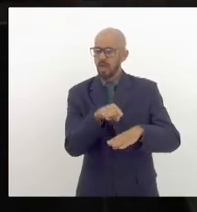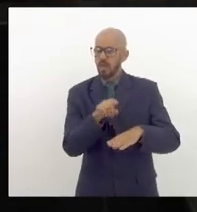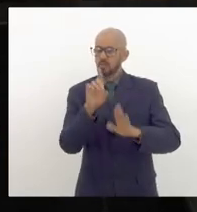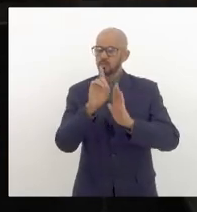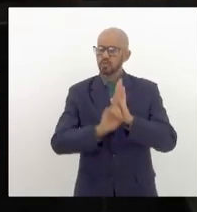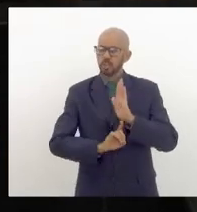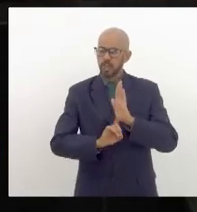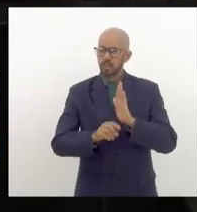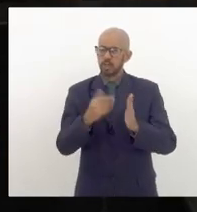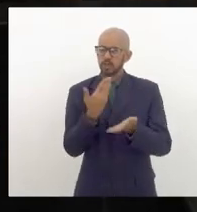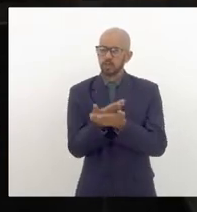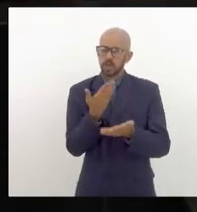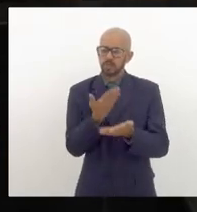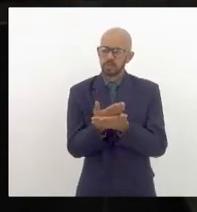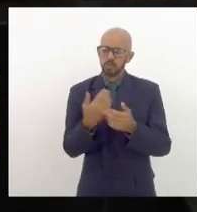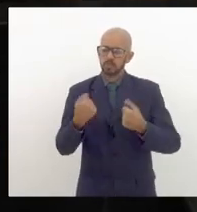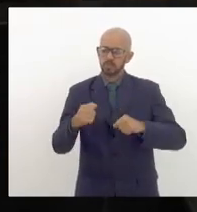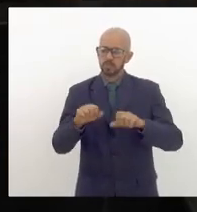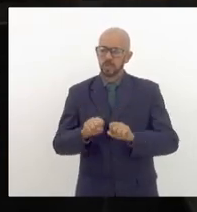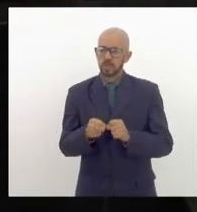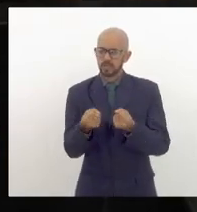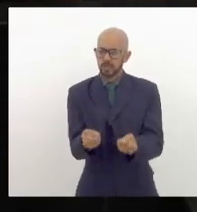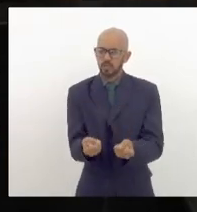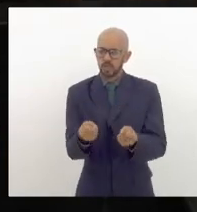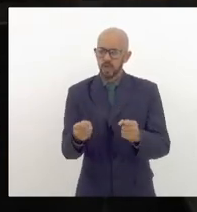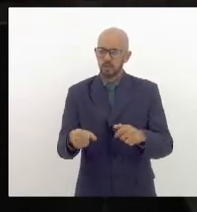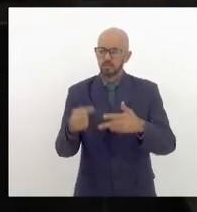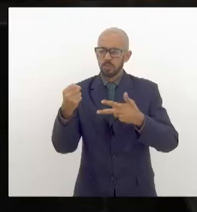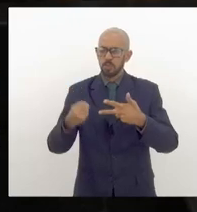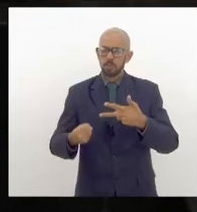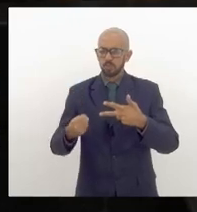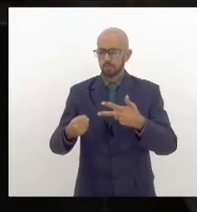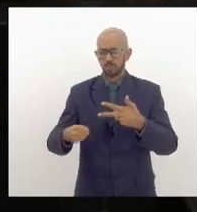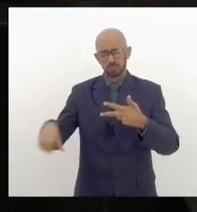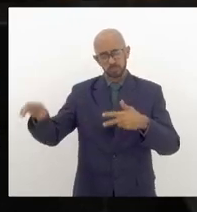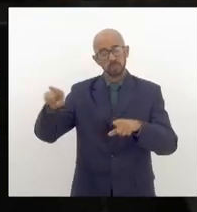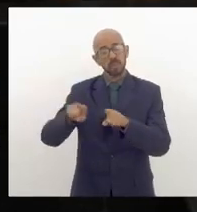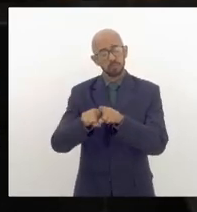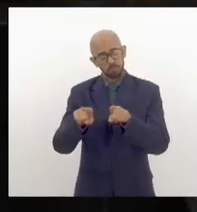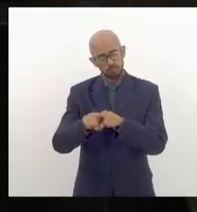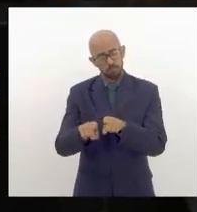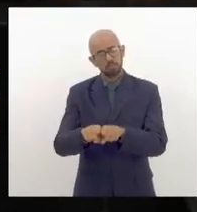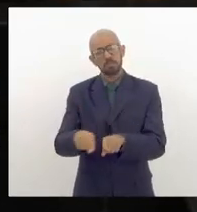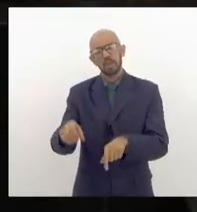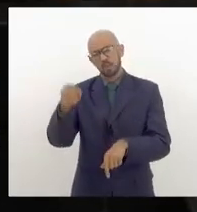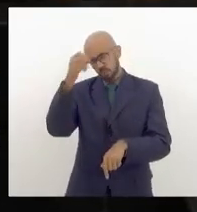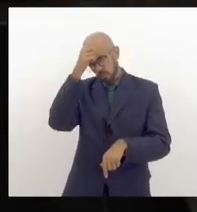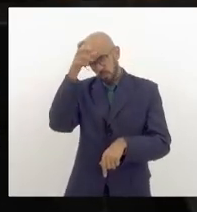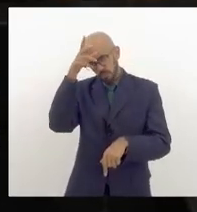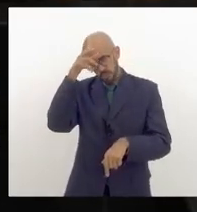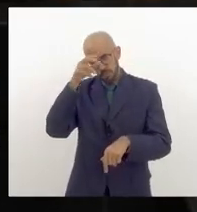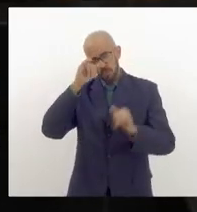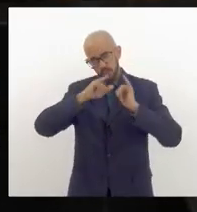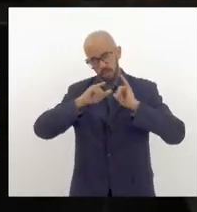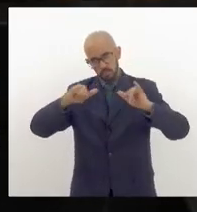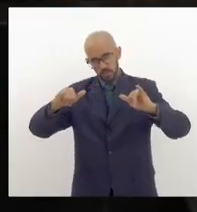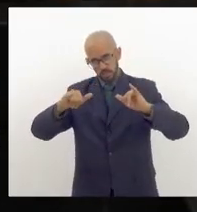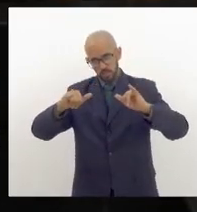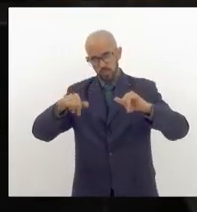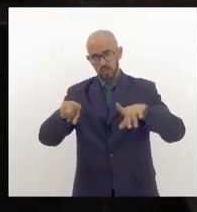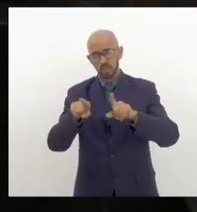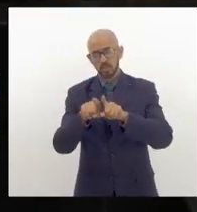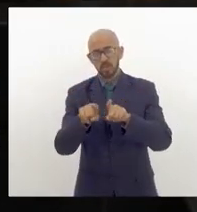educação que tem que ser assegurado pelo poder público inclusive na Esfera Municipal portanto faço aqui no primeiro momento uma denúncia e um